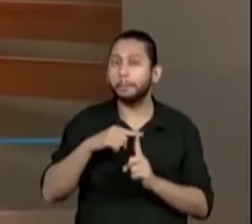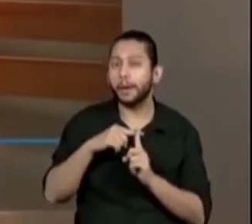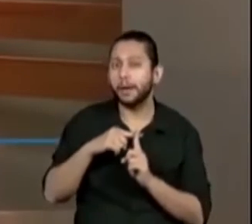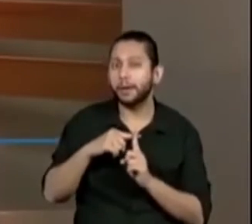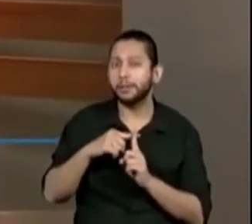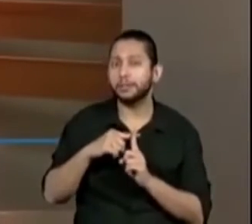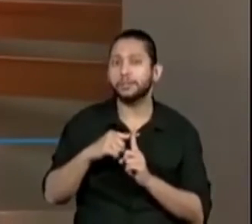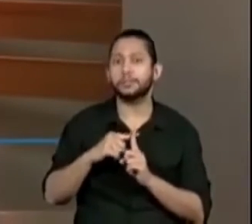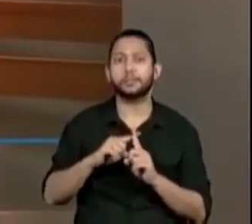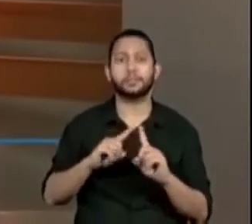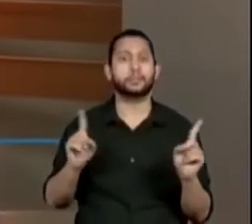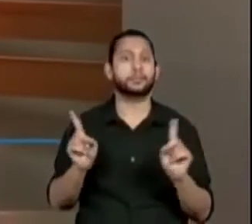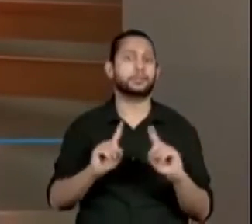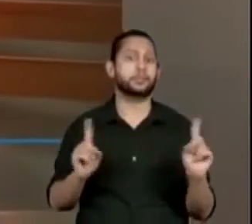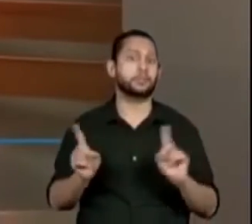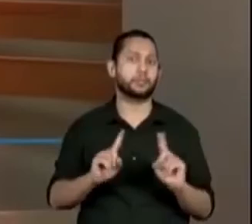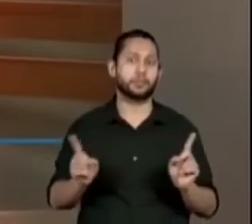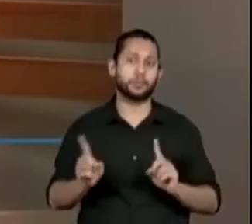nós estamos falando de